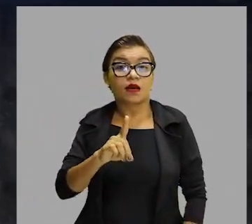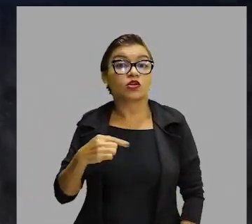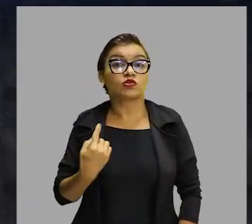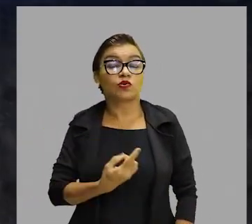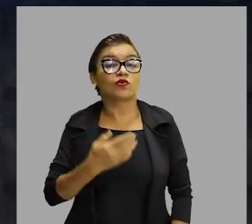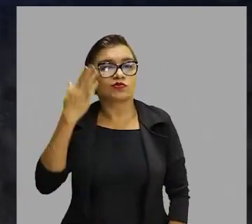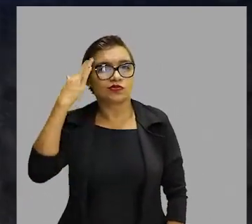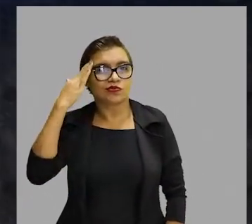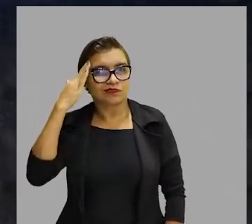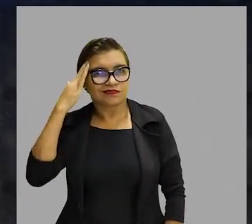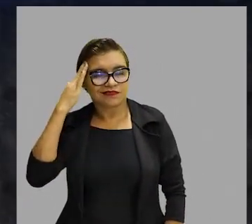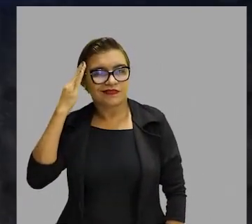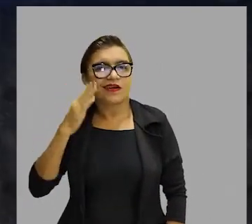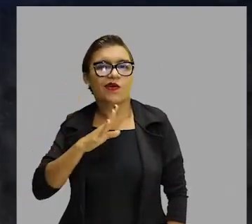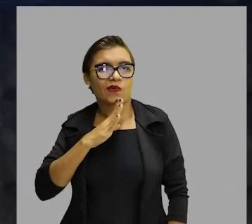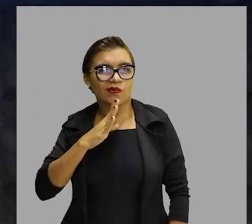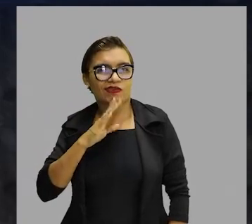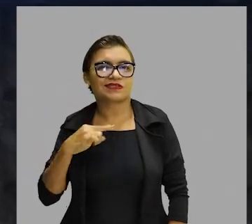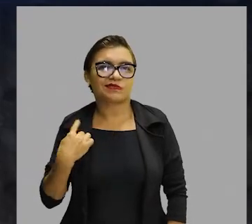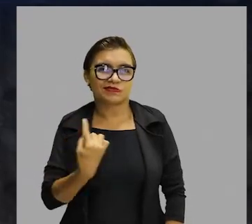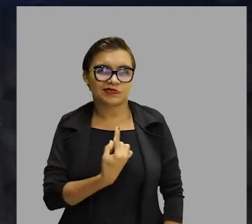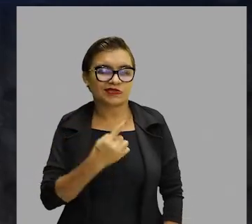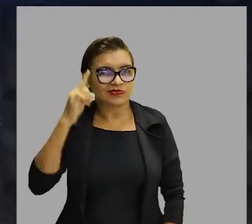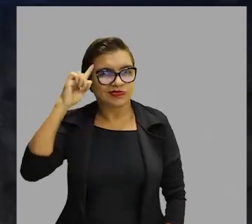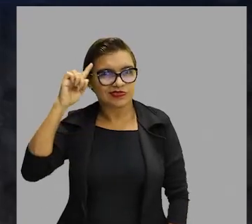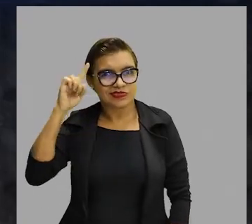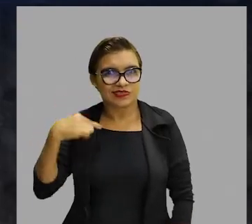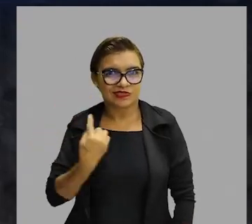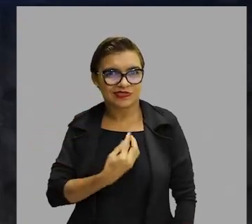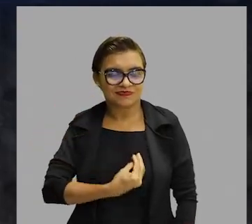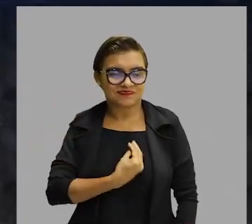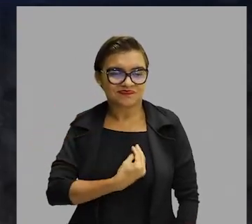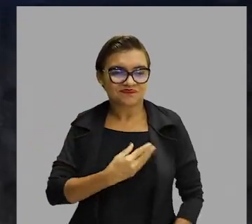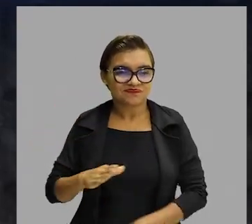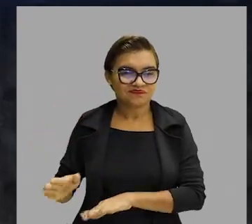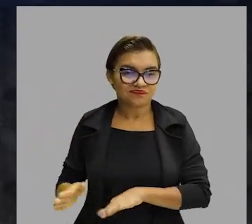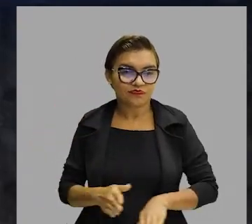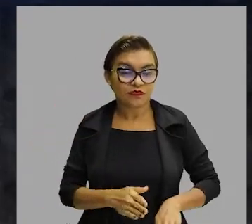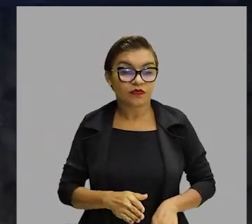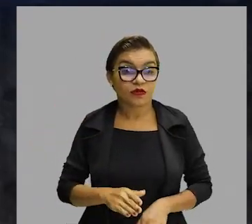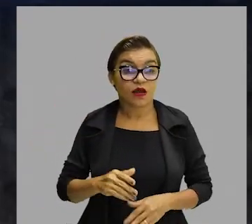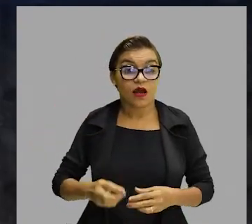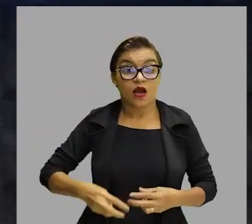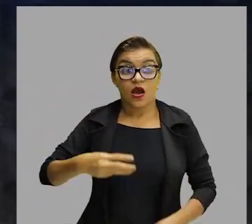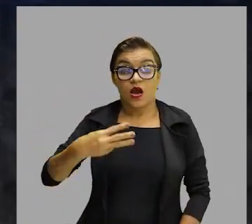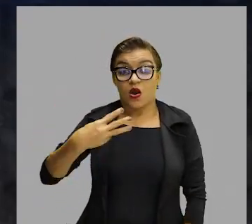no nosso dia a dia, ok? O terceiro aqui vai ser o transistor.